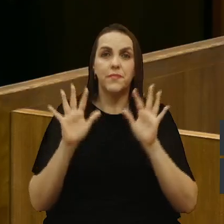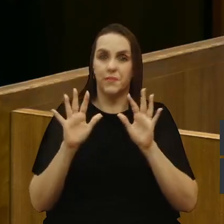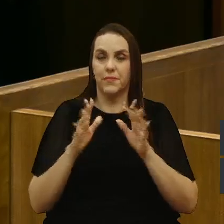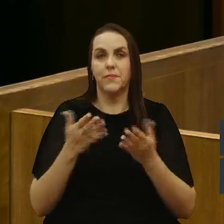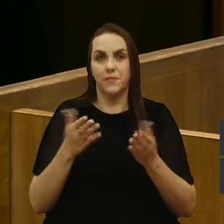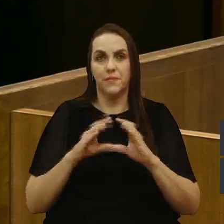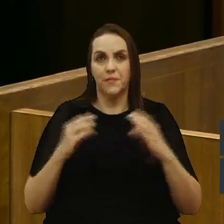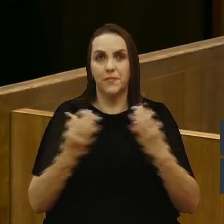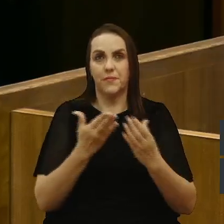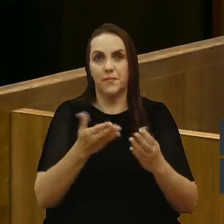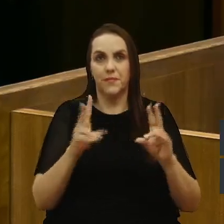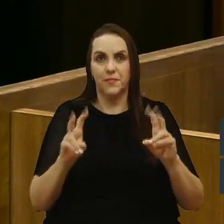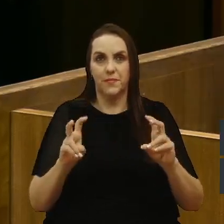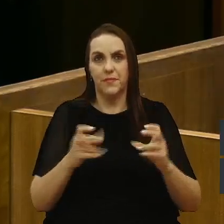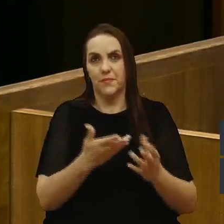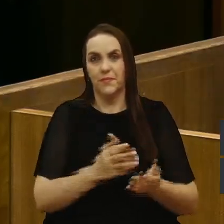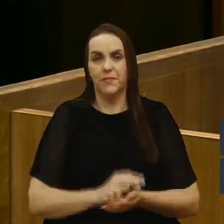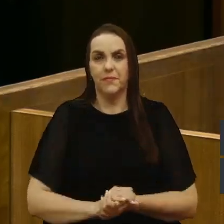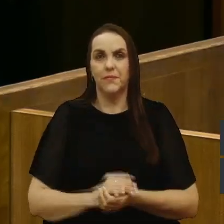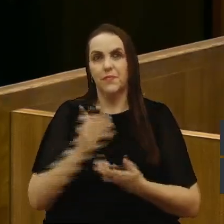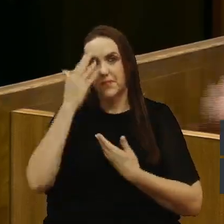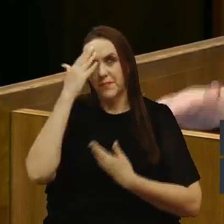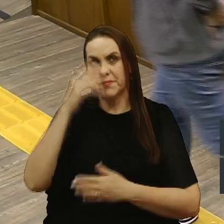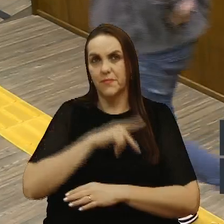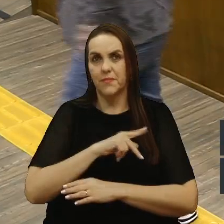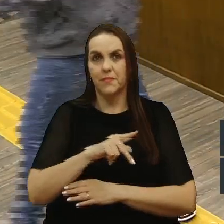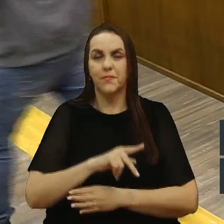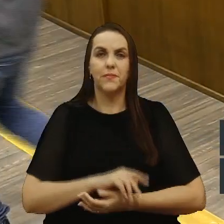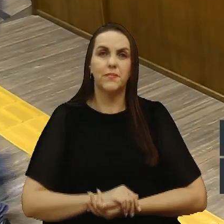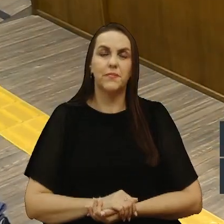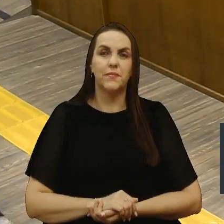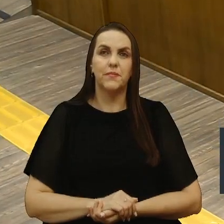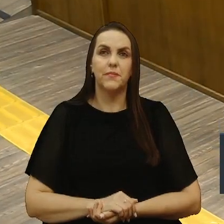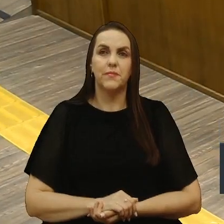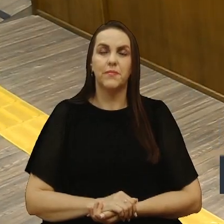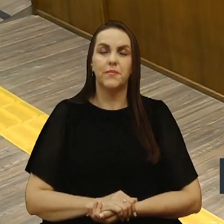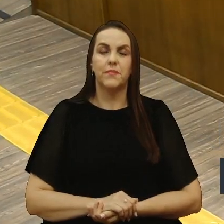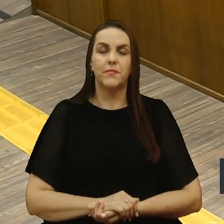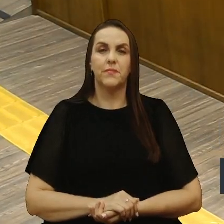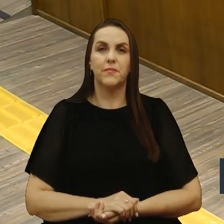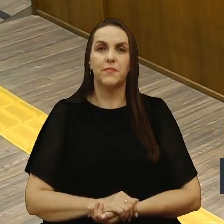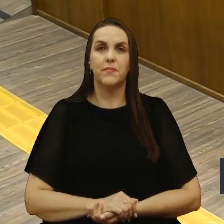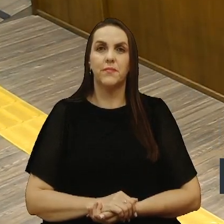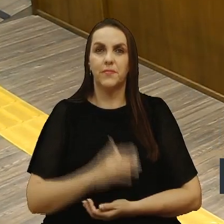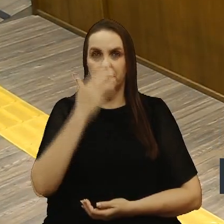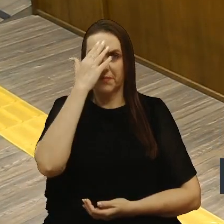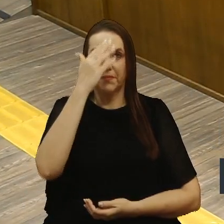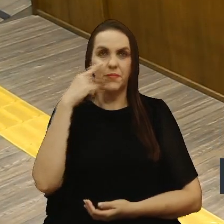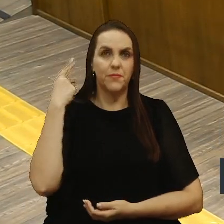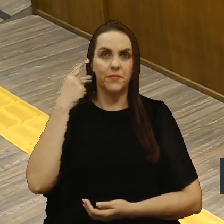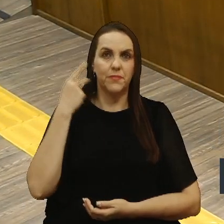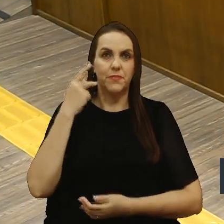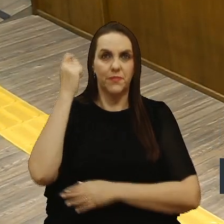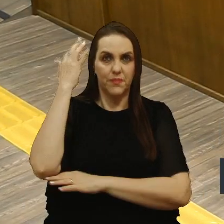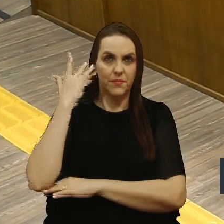quando esse é o assunto. Era isso, senhor presidente. Obrigada. Obrigado, vereadora Daiane Mello.